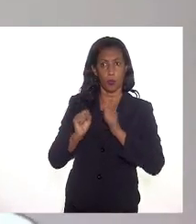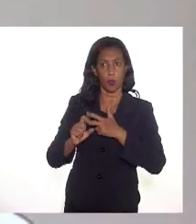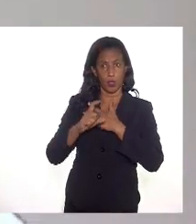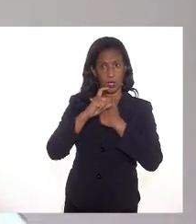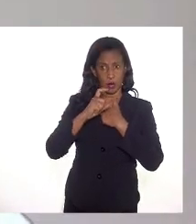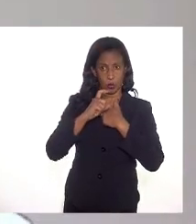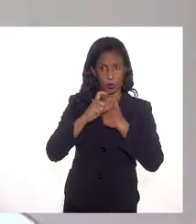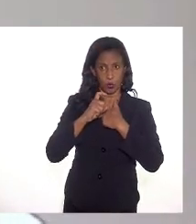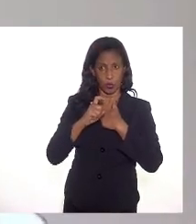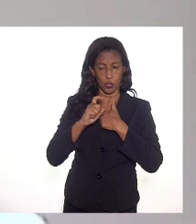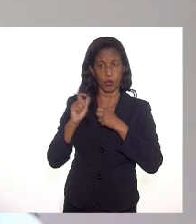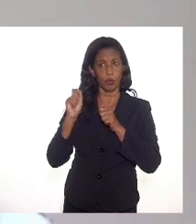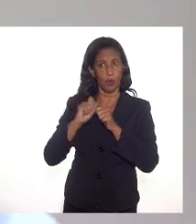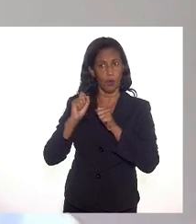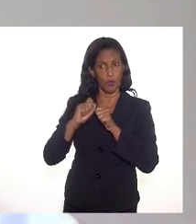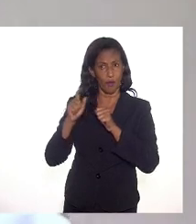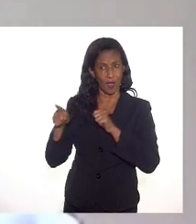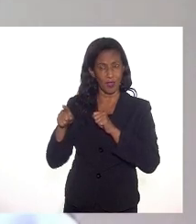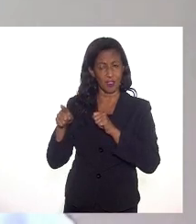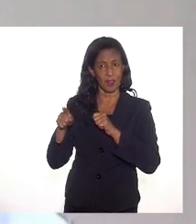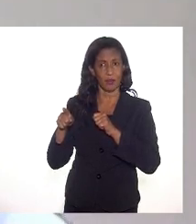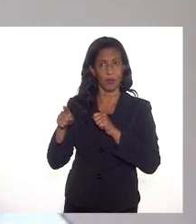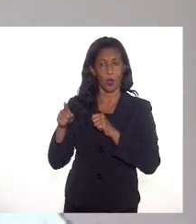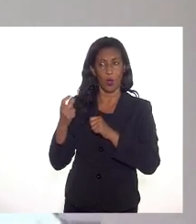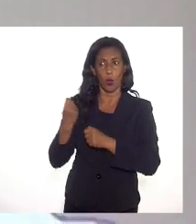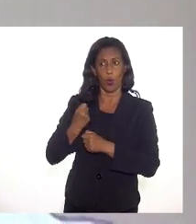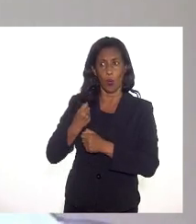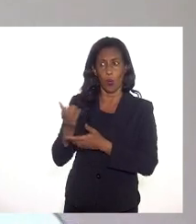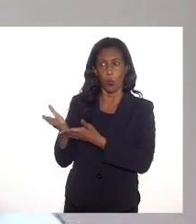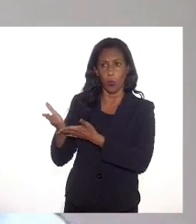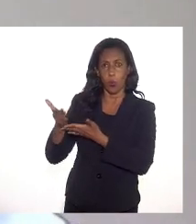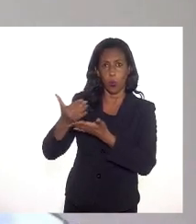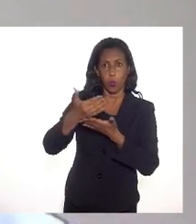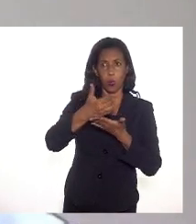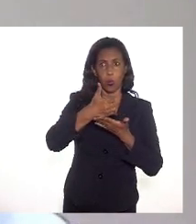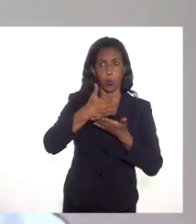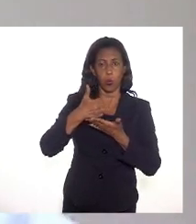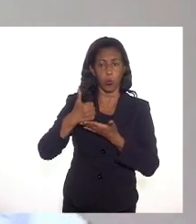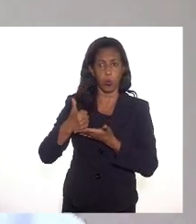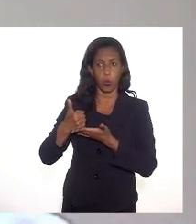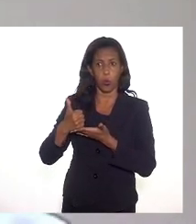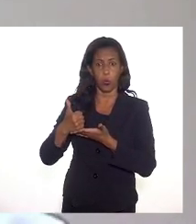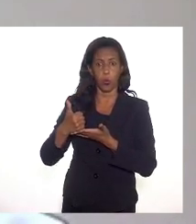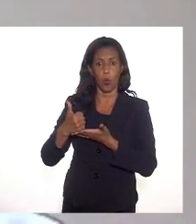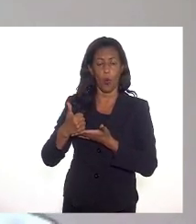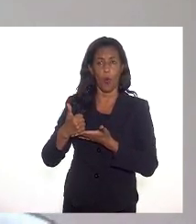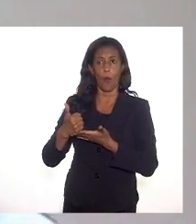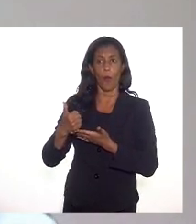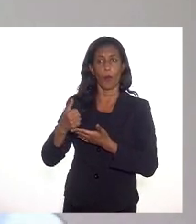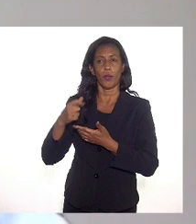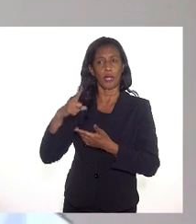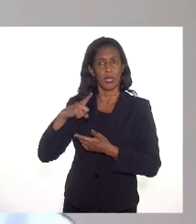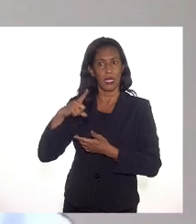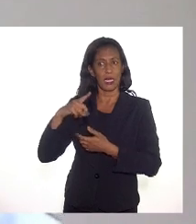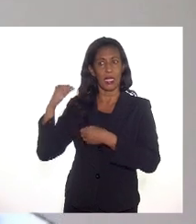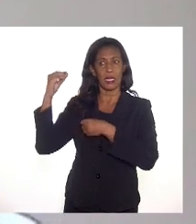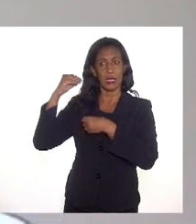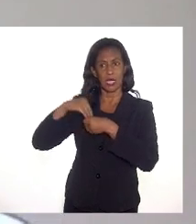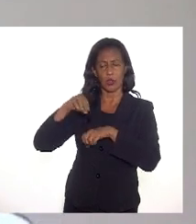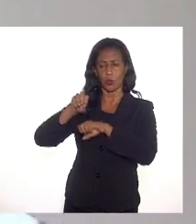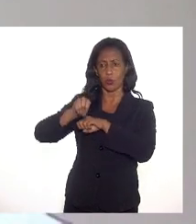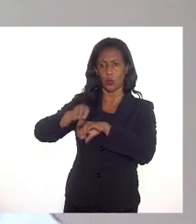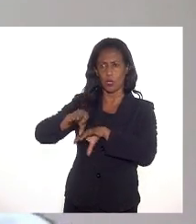deputado Eleomar faça um recenseamento dos equipamentos públicos e particulares de educação